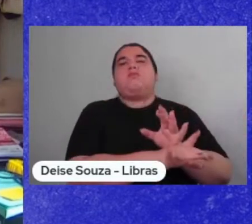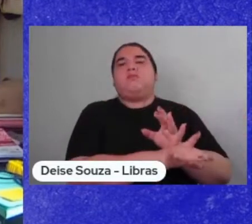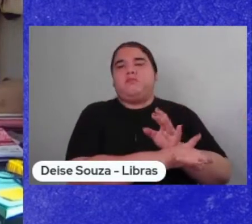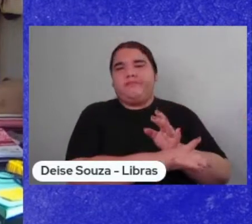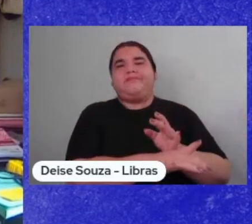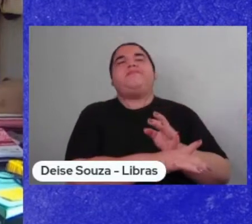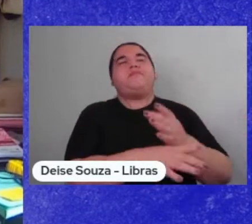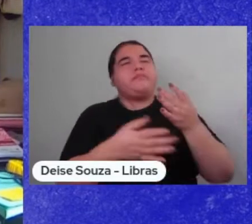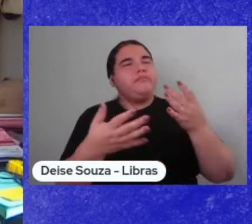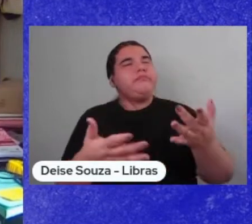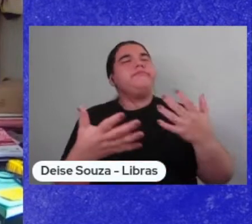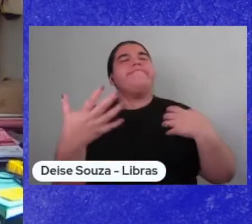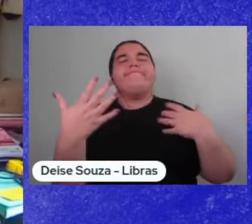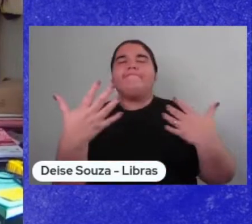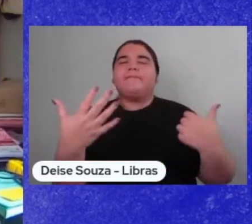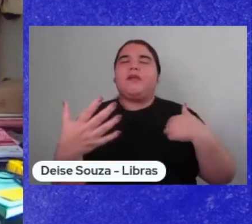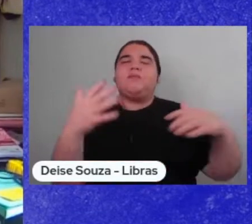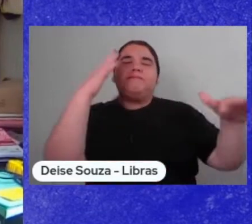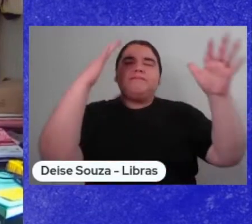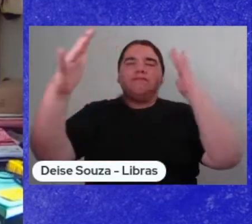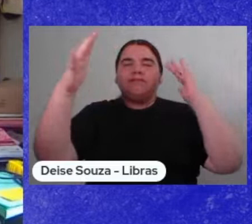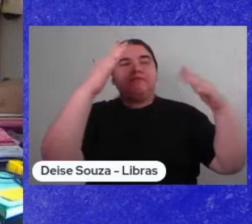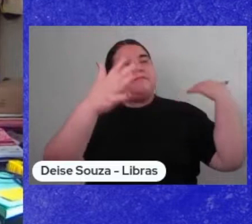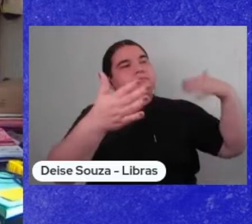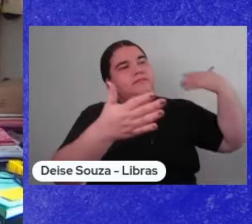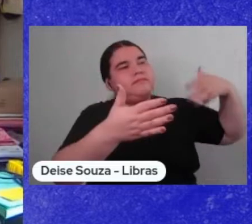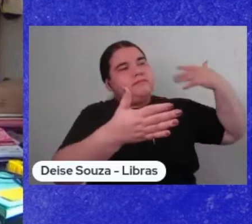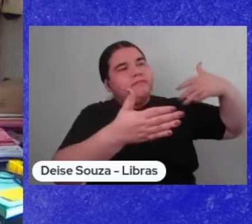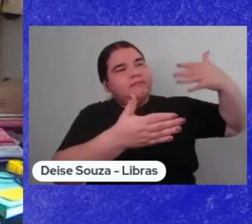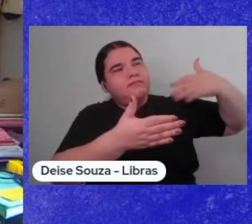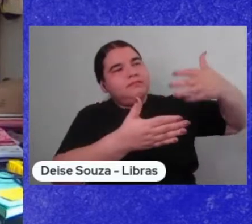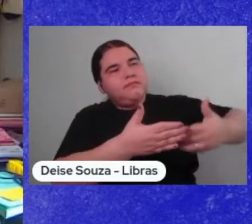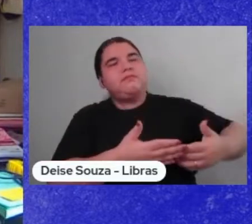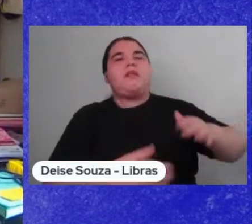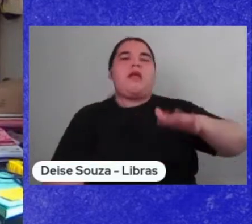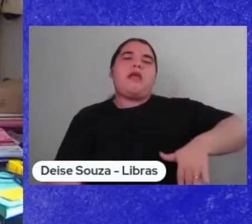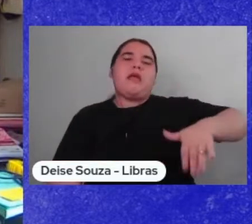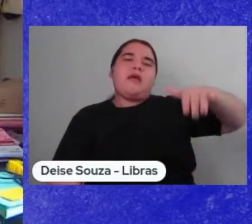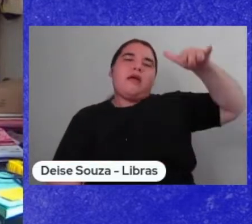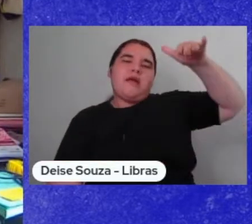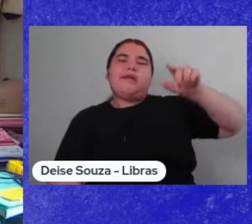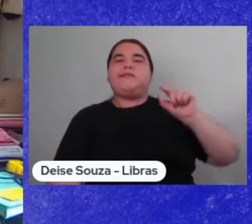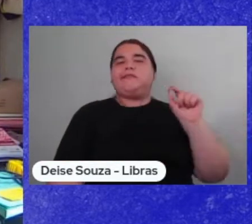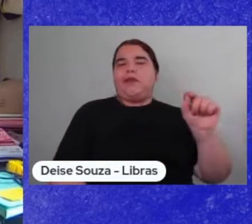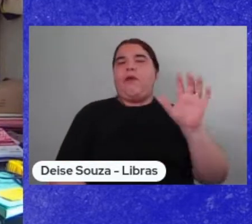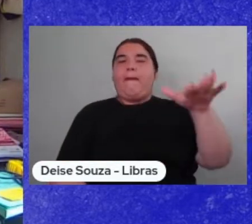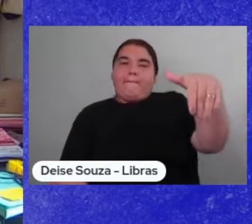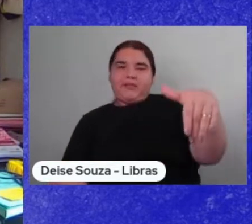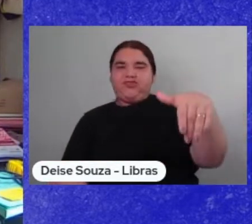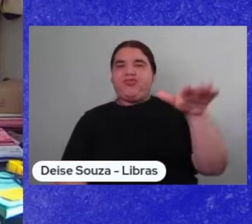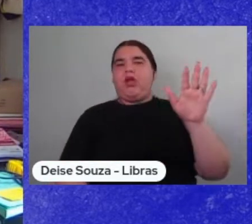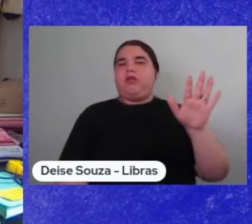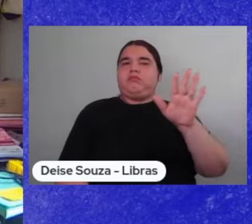muitas provocações internas minhas, assim, ao longo dos anos, de como é crescer sendo uma criança viada, de como é